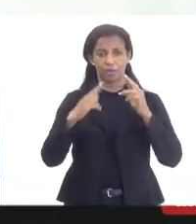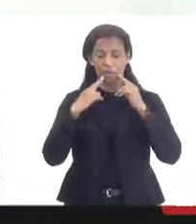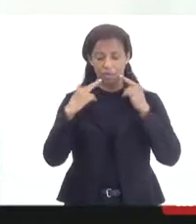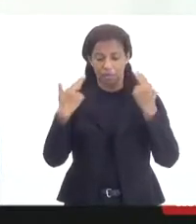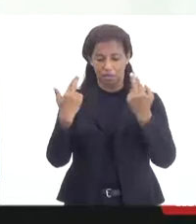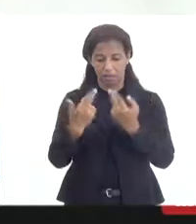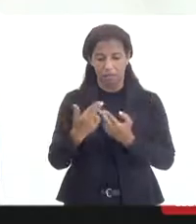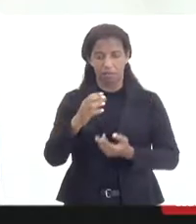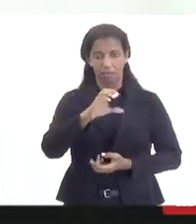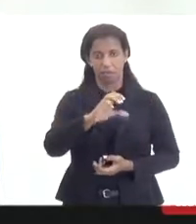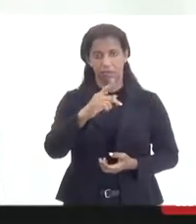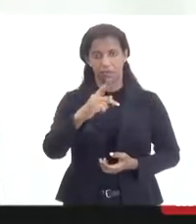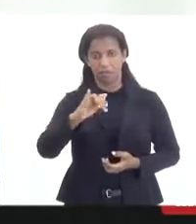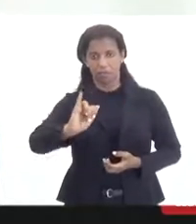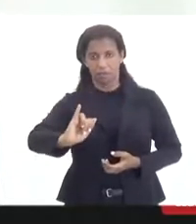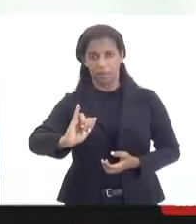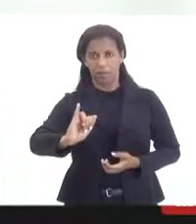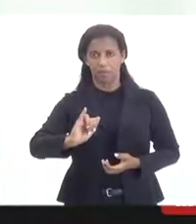da CPI